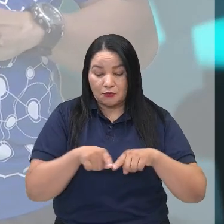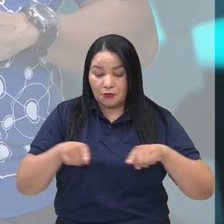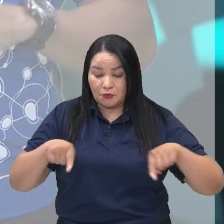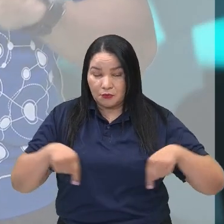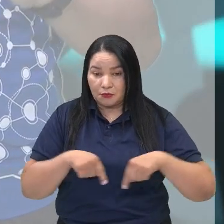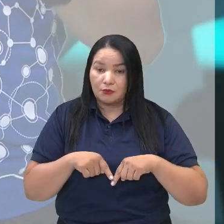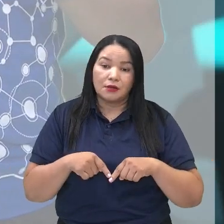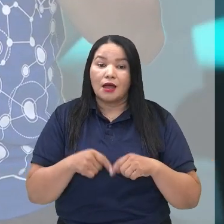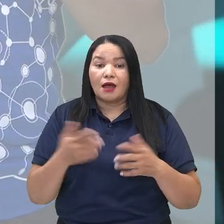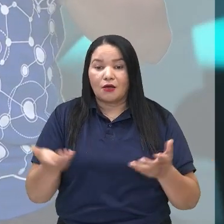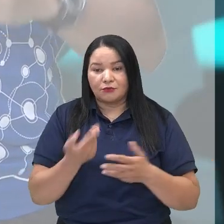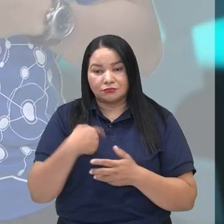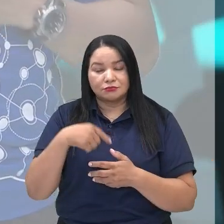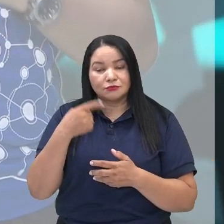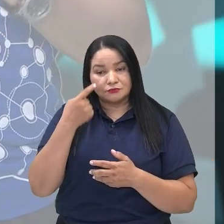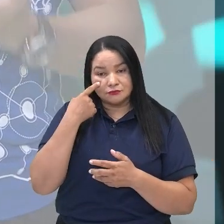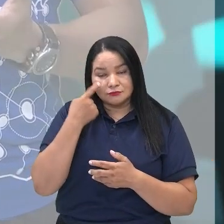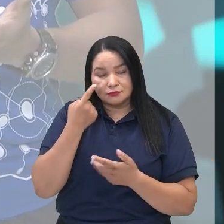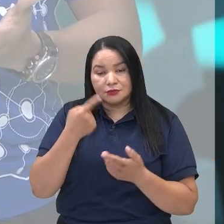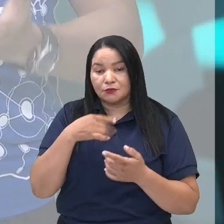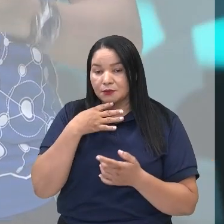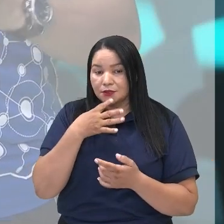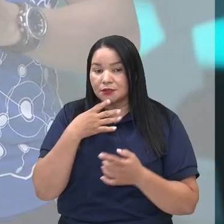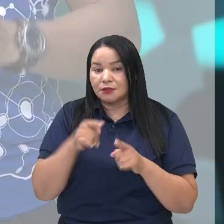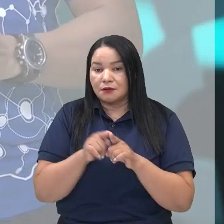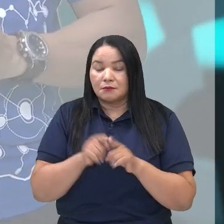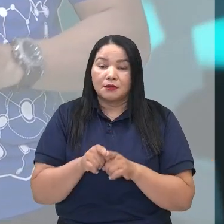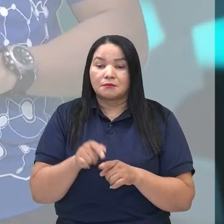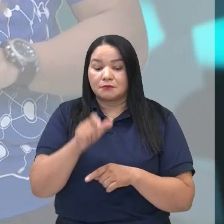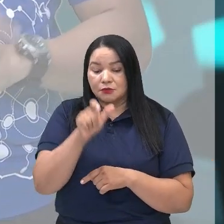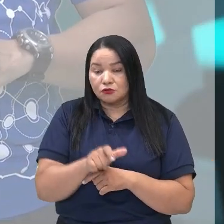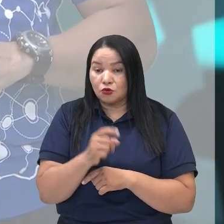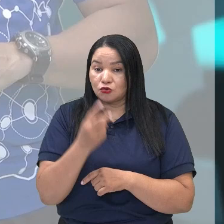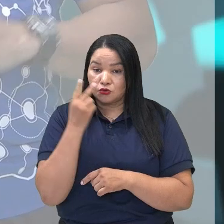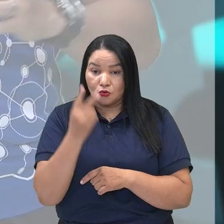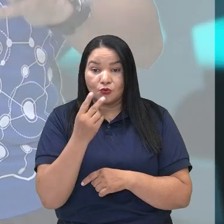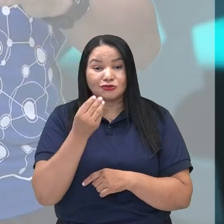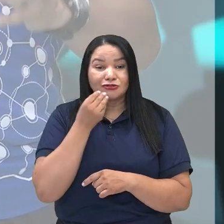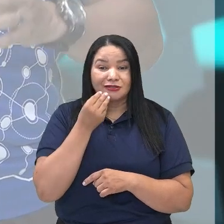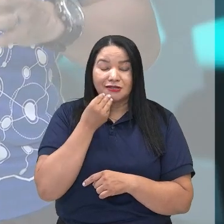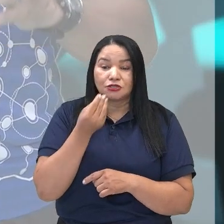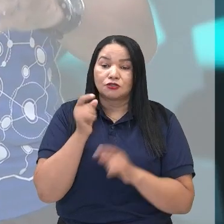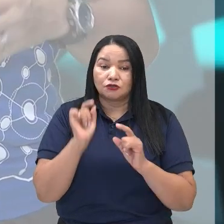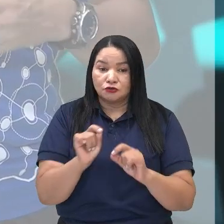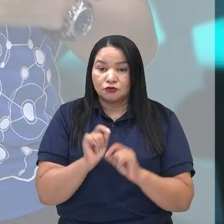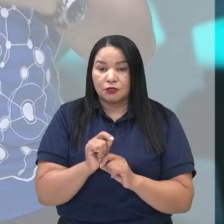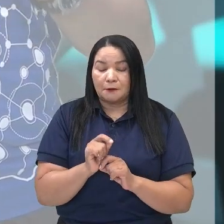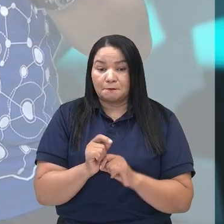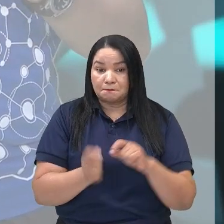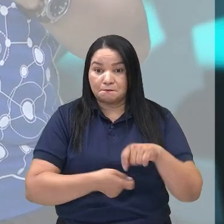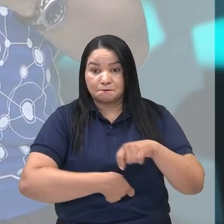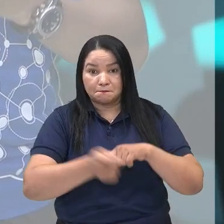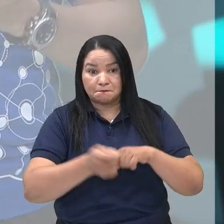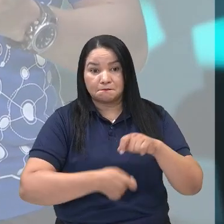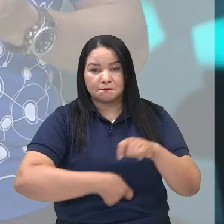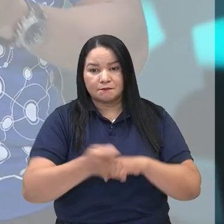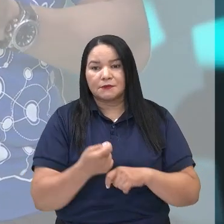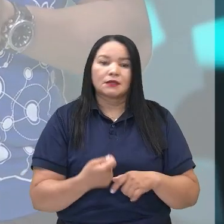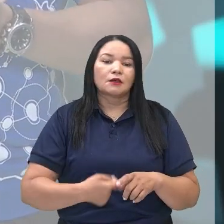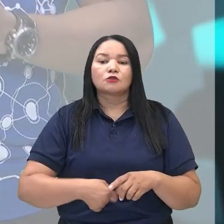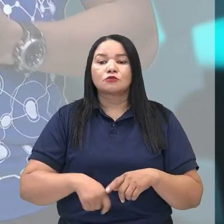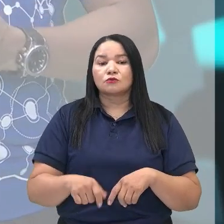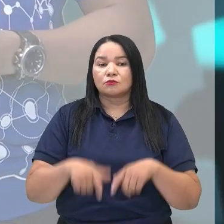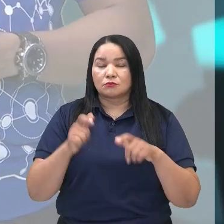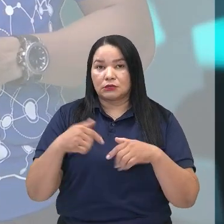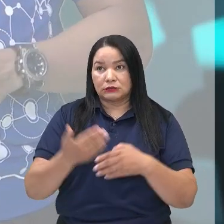gente vai já conhecer, e o jogador ele tem 2 tentativas para realizar um saque válido, que deve ser feito em direção à parede